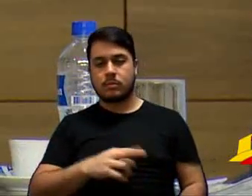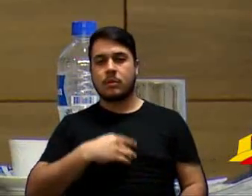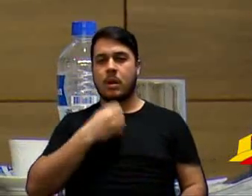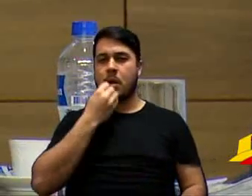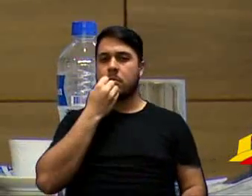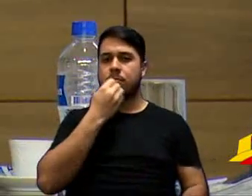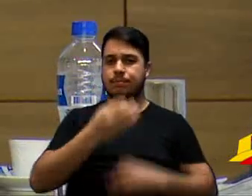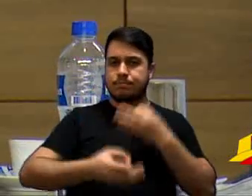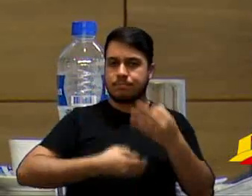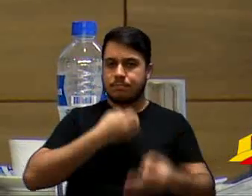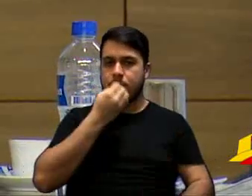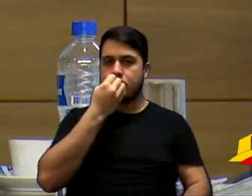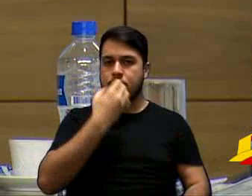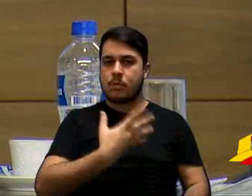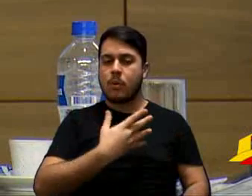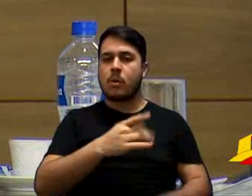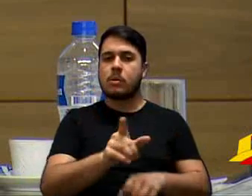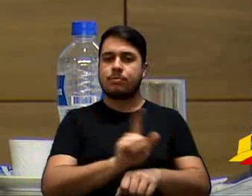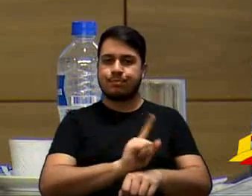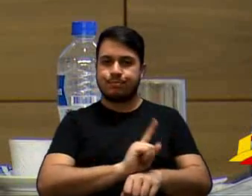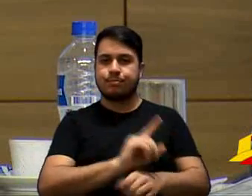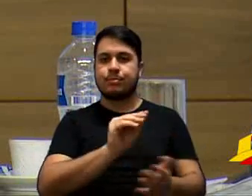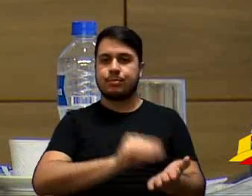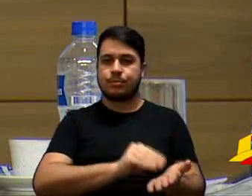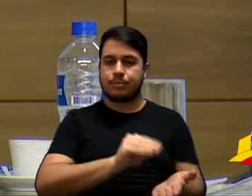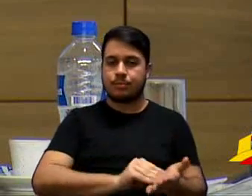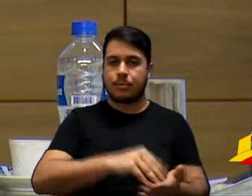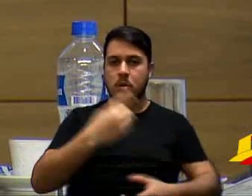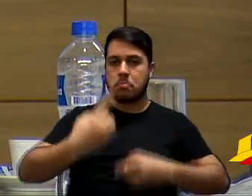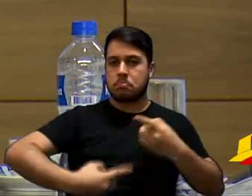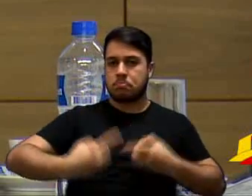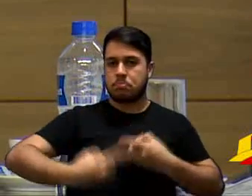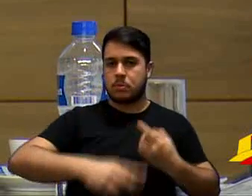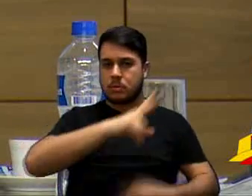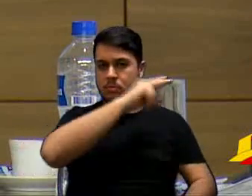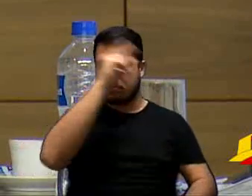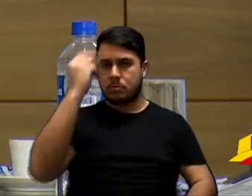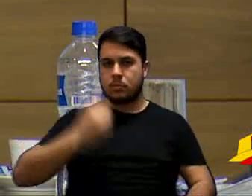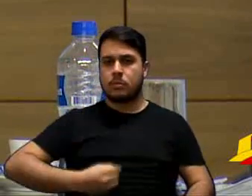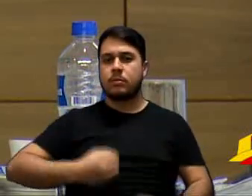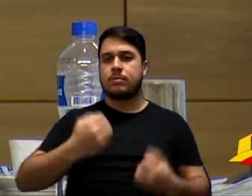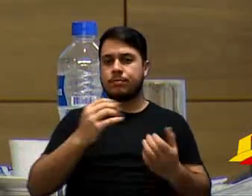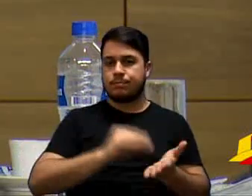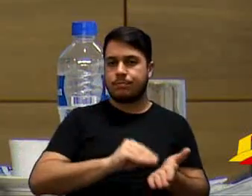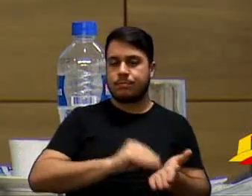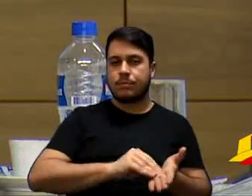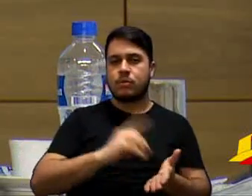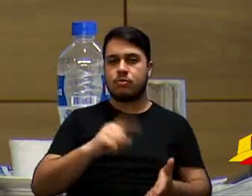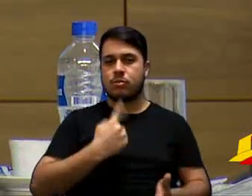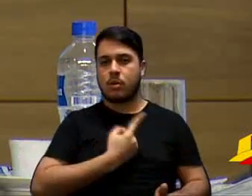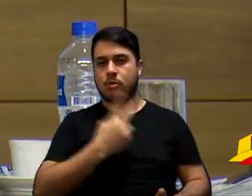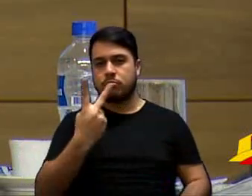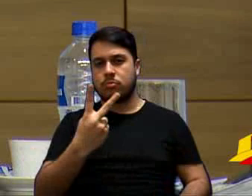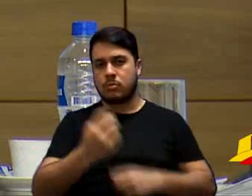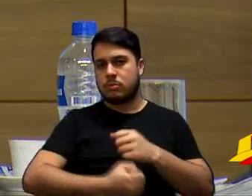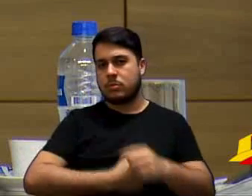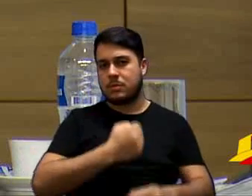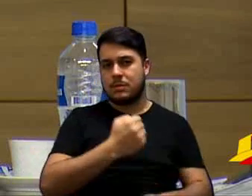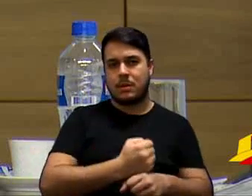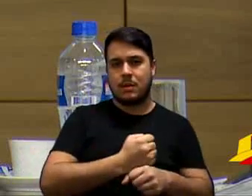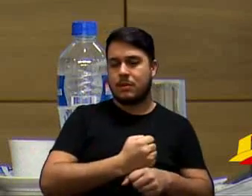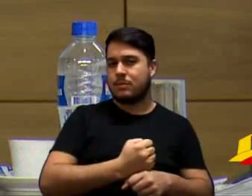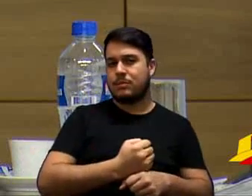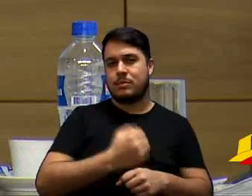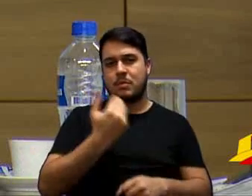muito bem feitos volta de gestão falta de política pública com relação a essa questão perdemos dois anos e meio nessa última administração